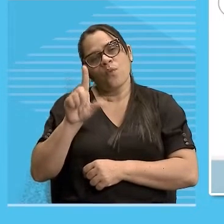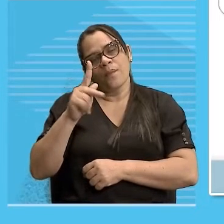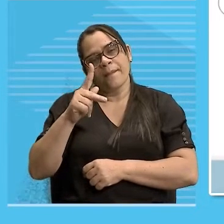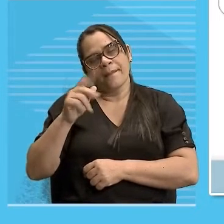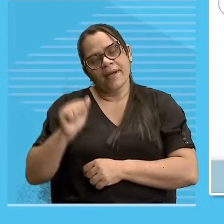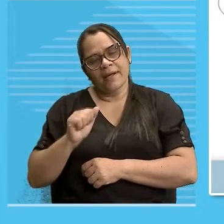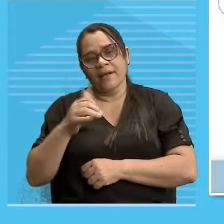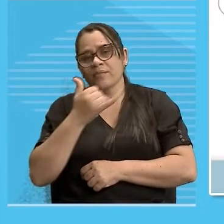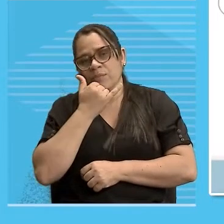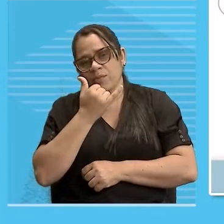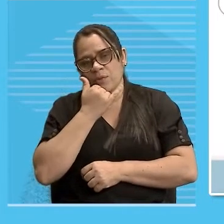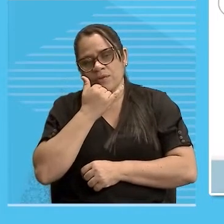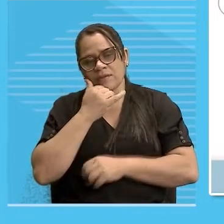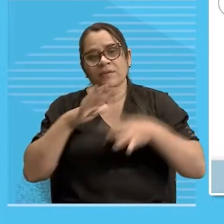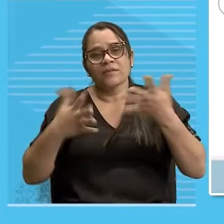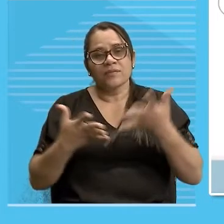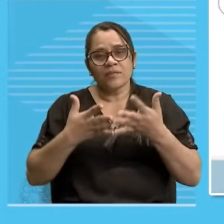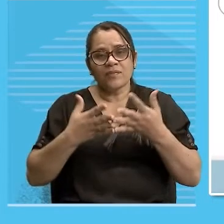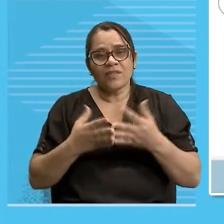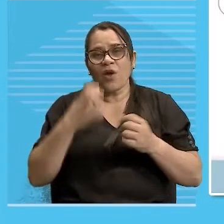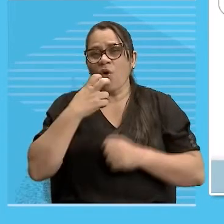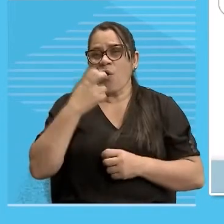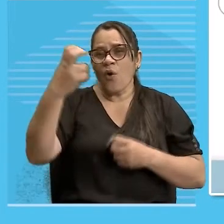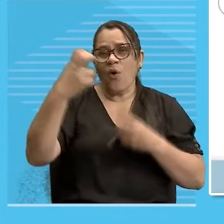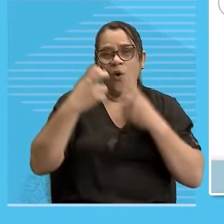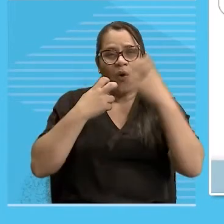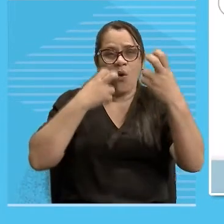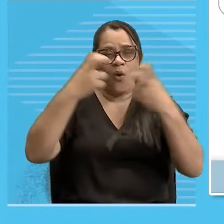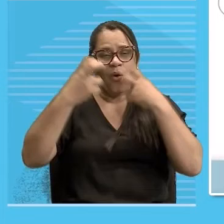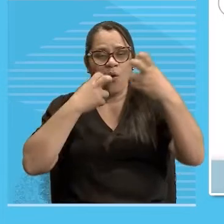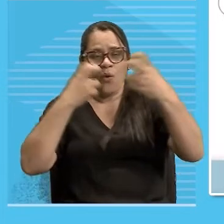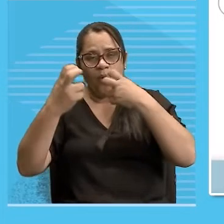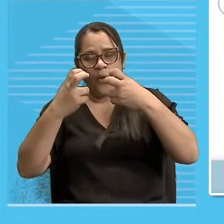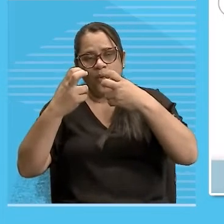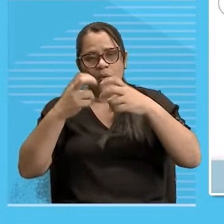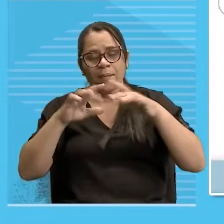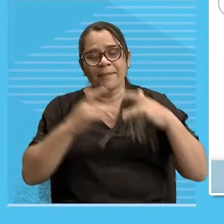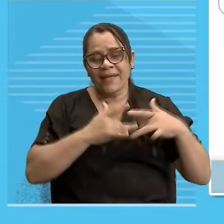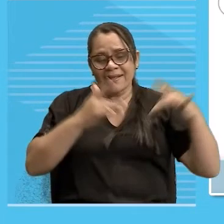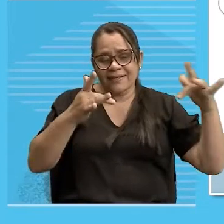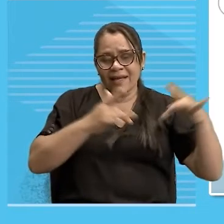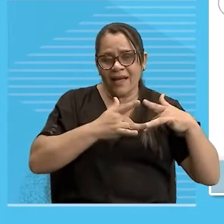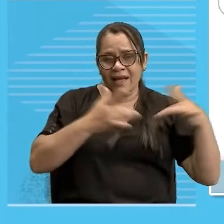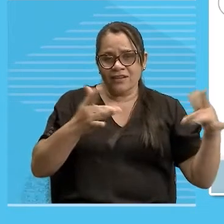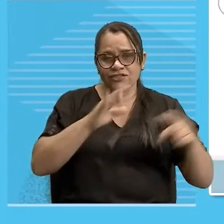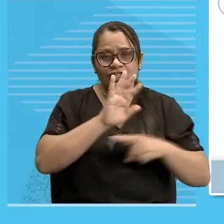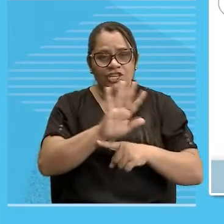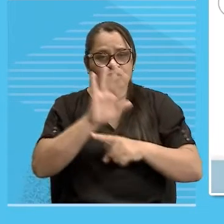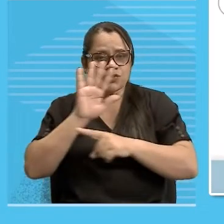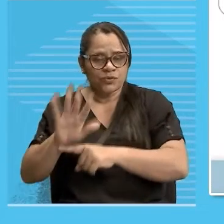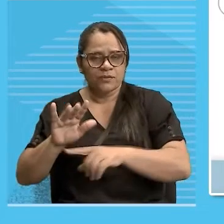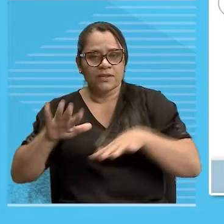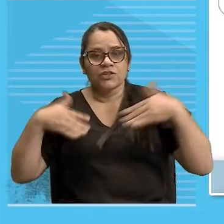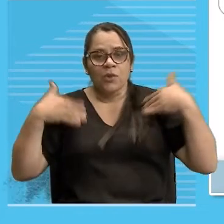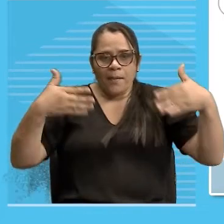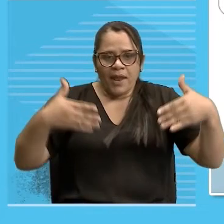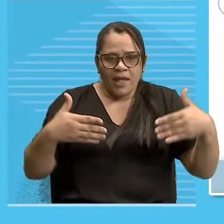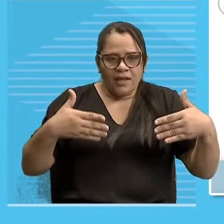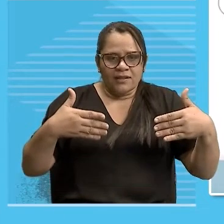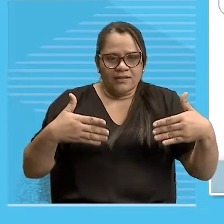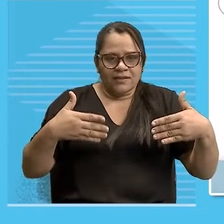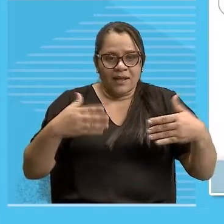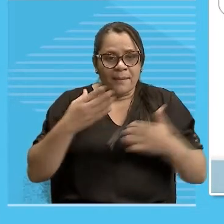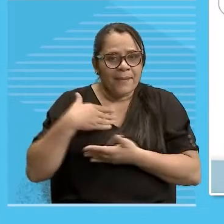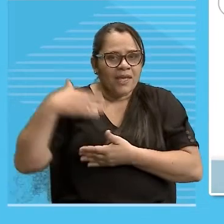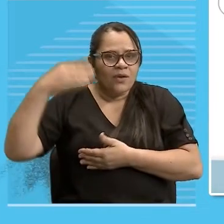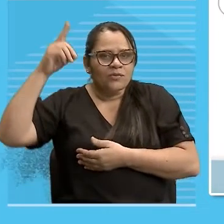Socorro, piedade, ajuda, cura. Ei, socorro. Aí. Surpresa. Puxa, meu